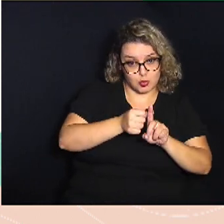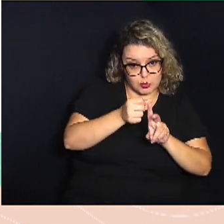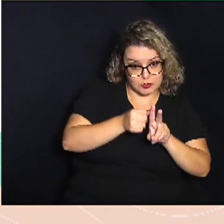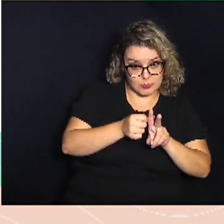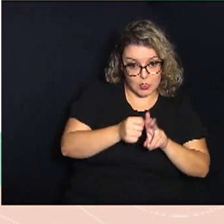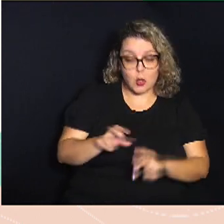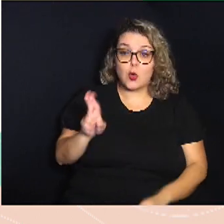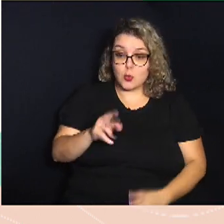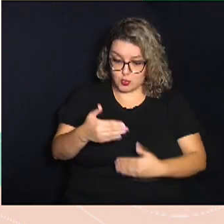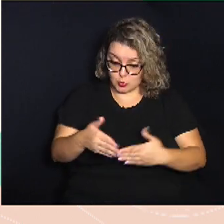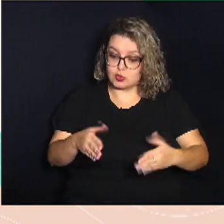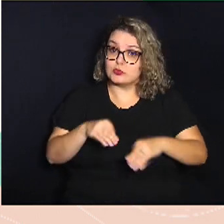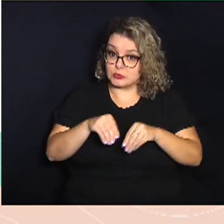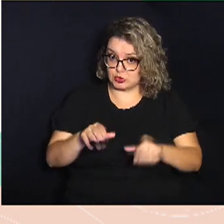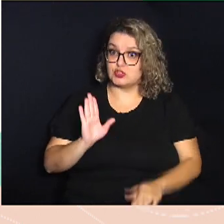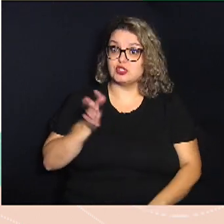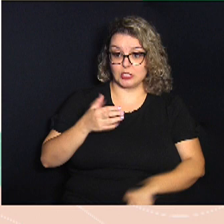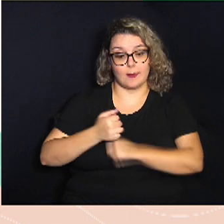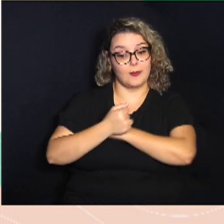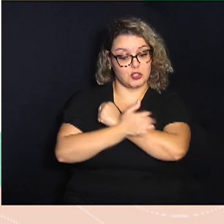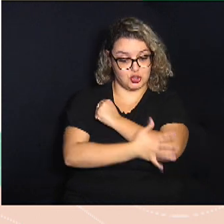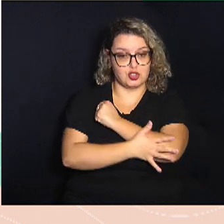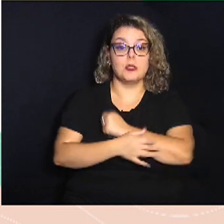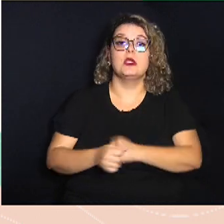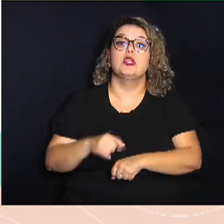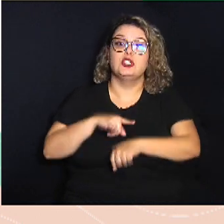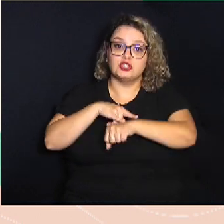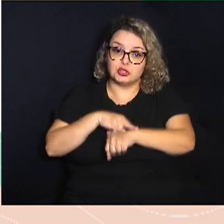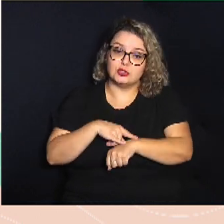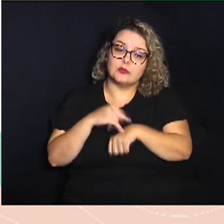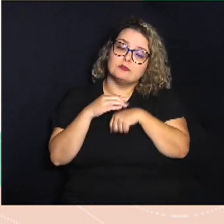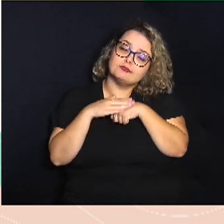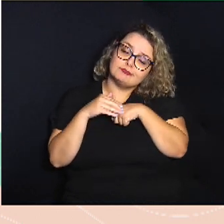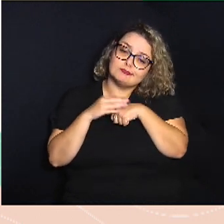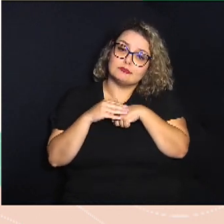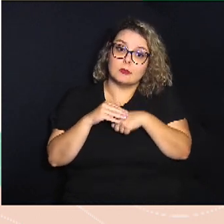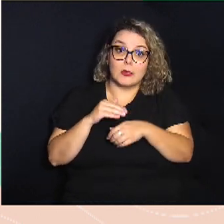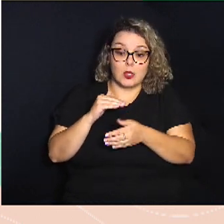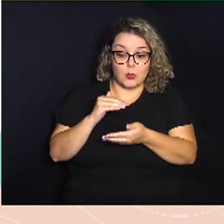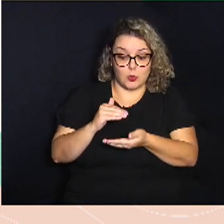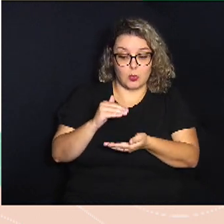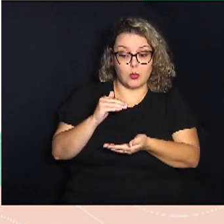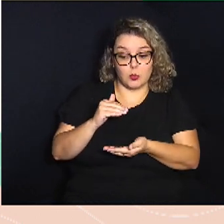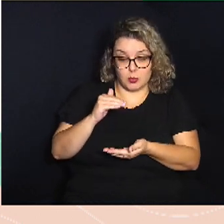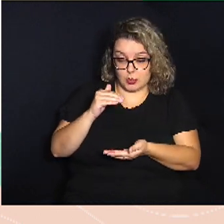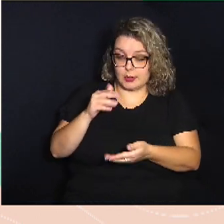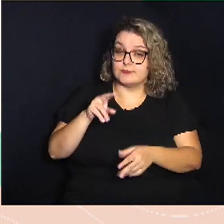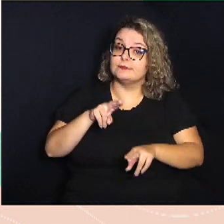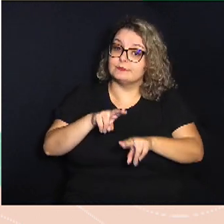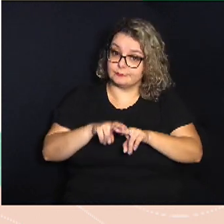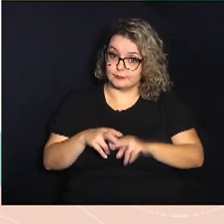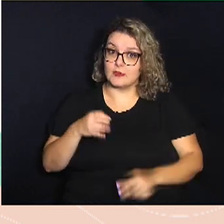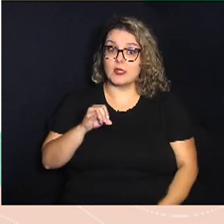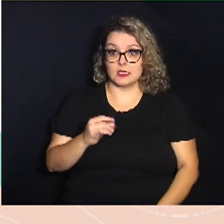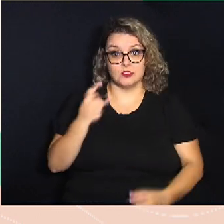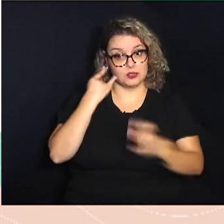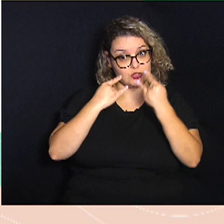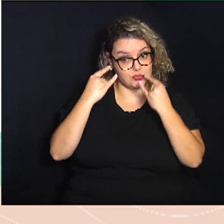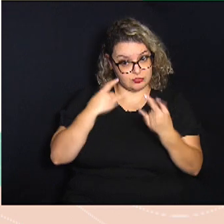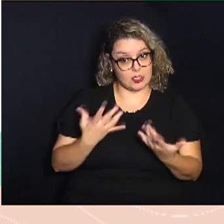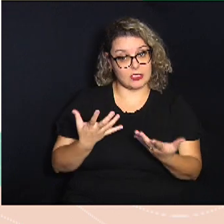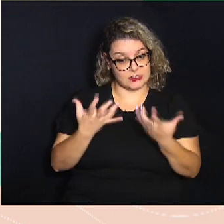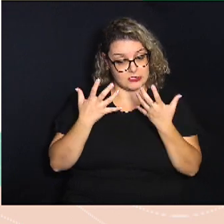as caixinhas de areia e são muito dóceis. Mas estão crescendo, por isso, se você tiver interesse,